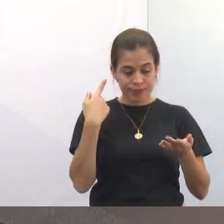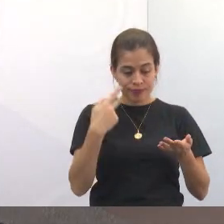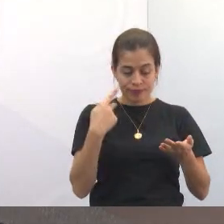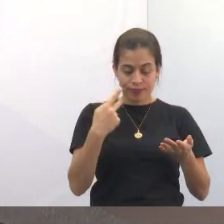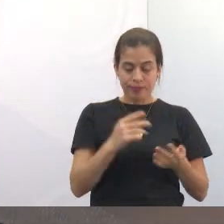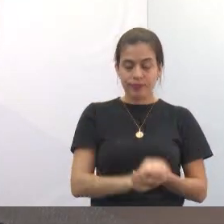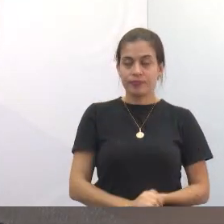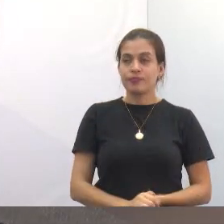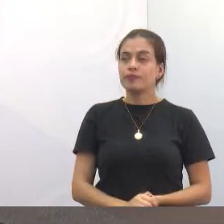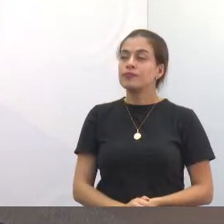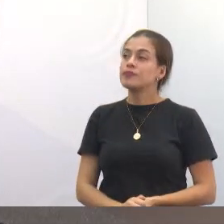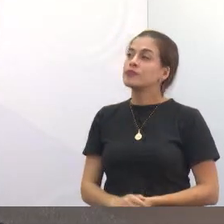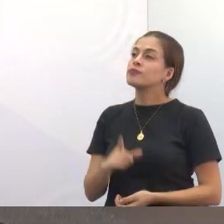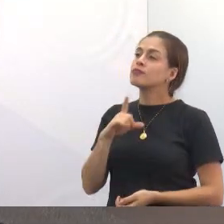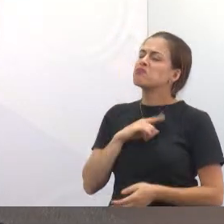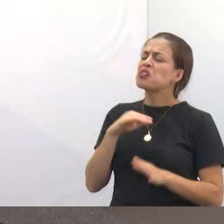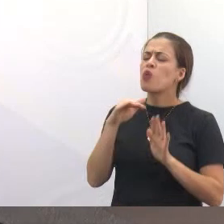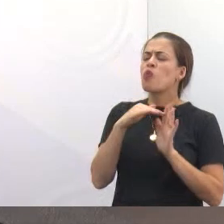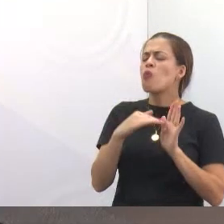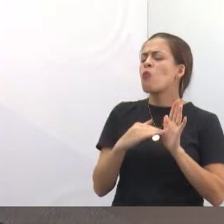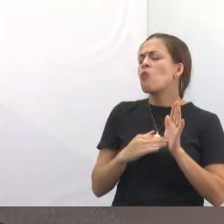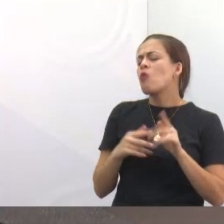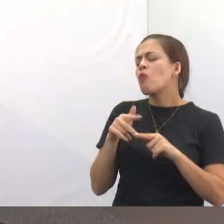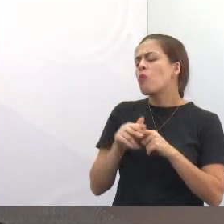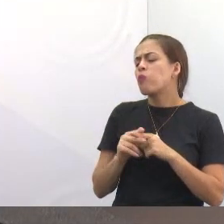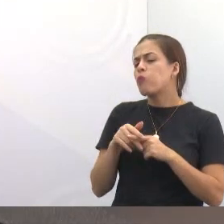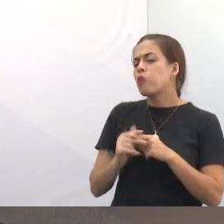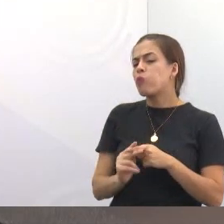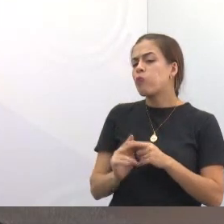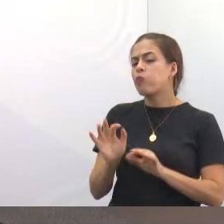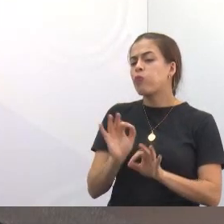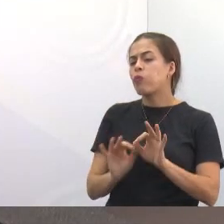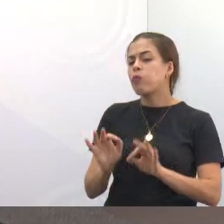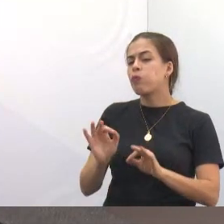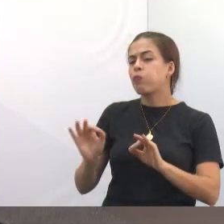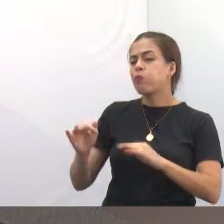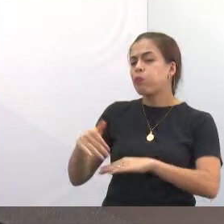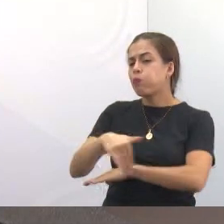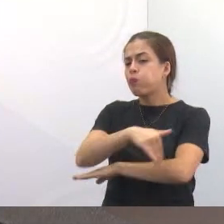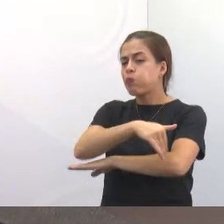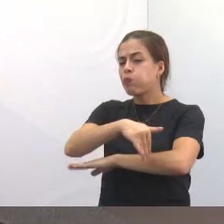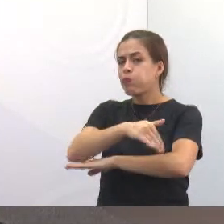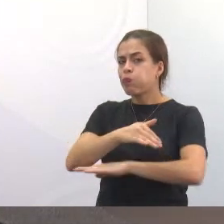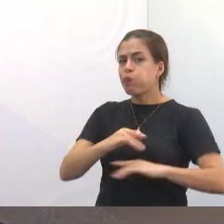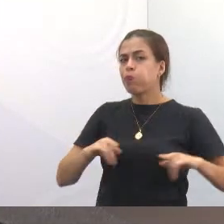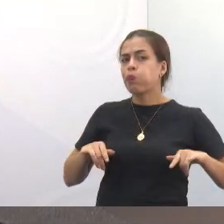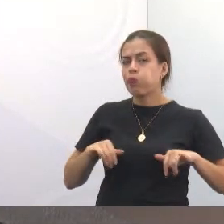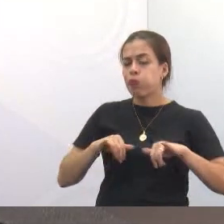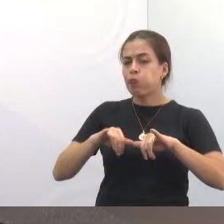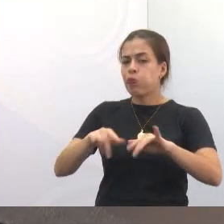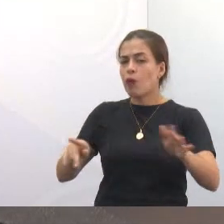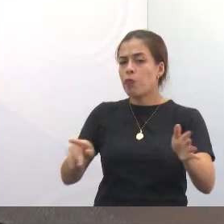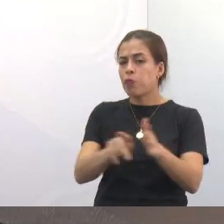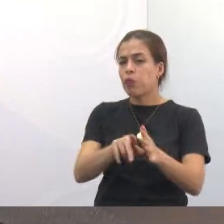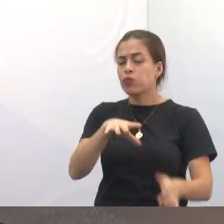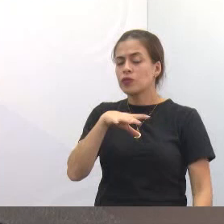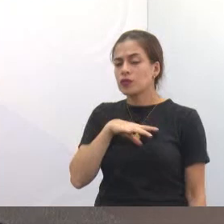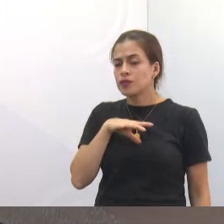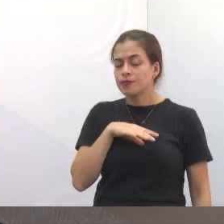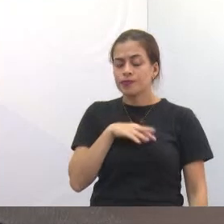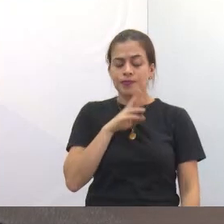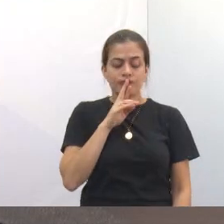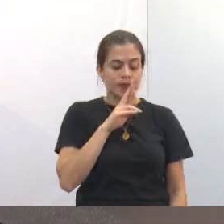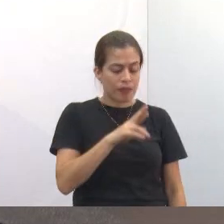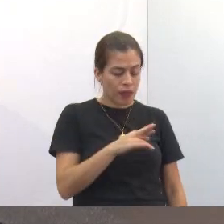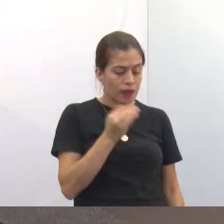Há algum cronograma para reforma da fachada da lateral do mercado municipal? Resposta, informamos